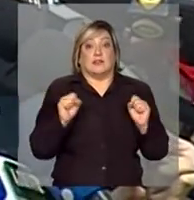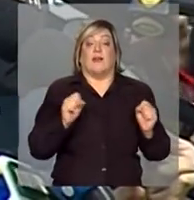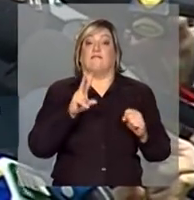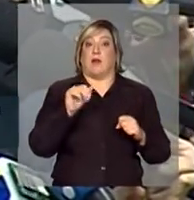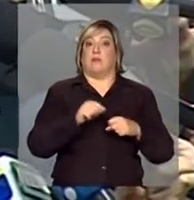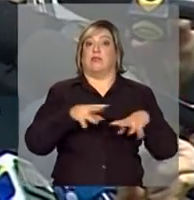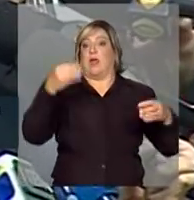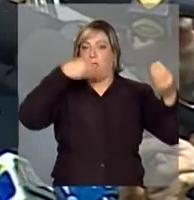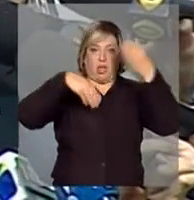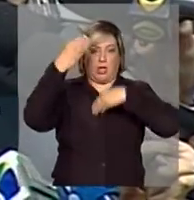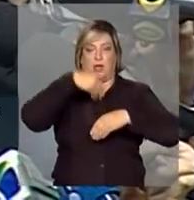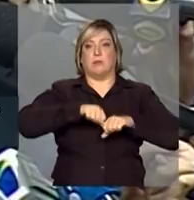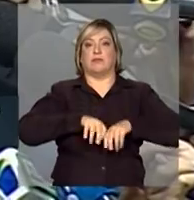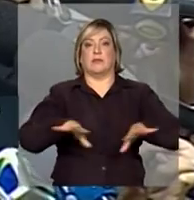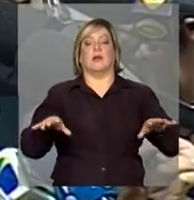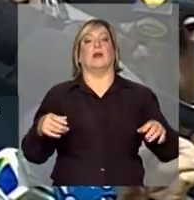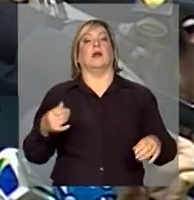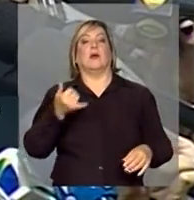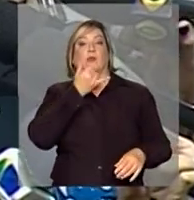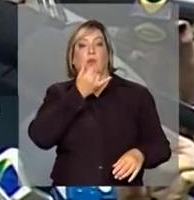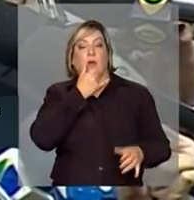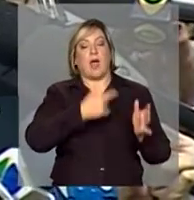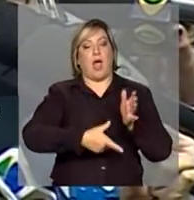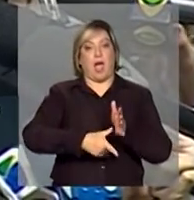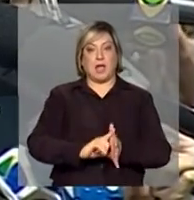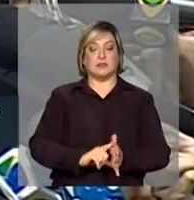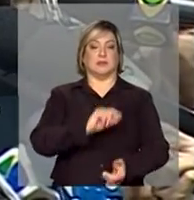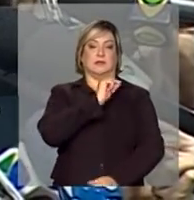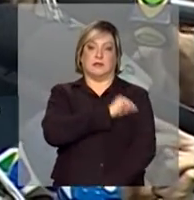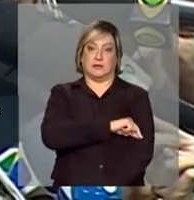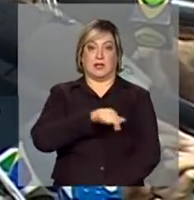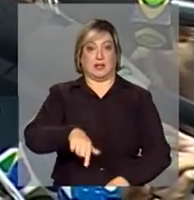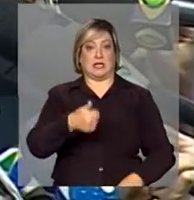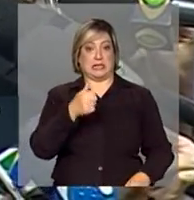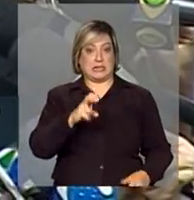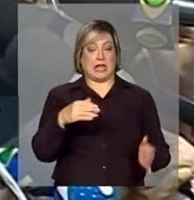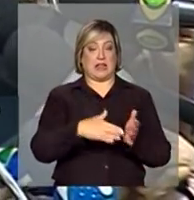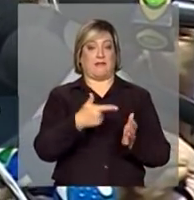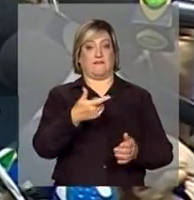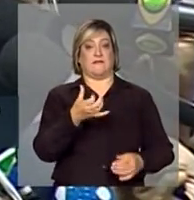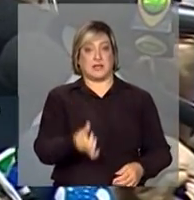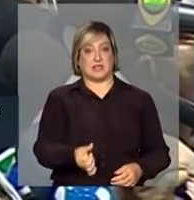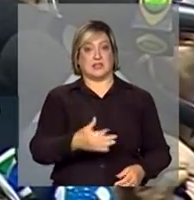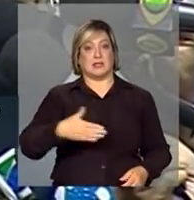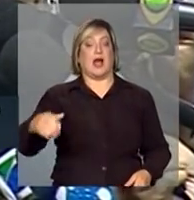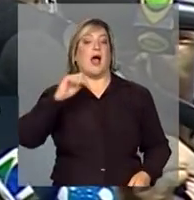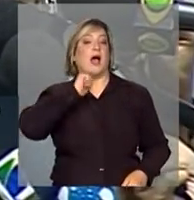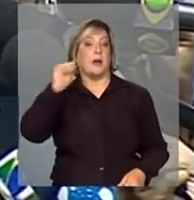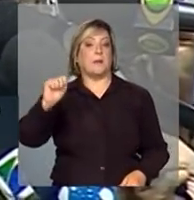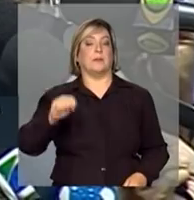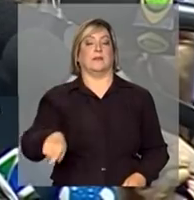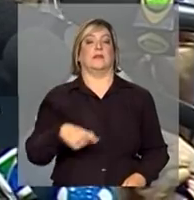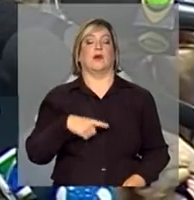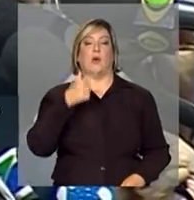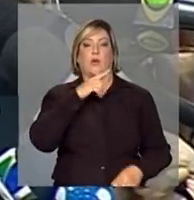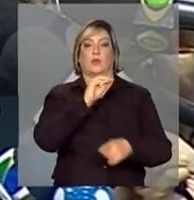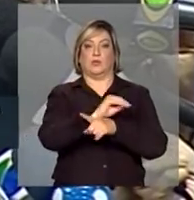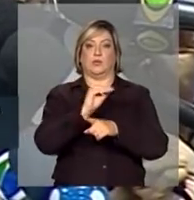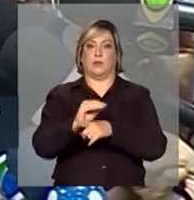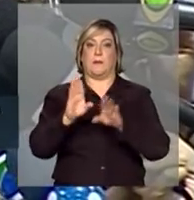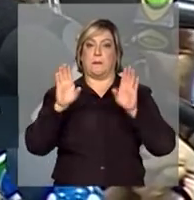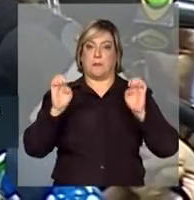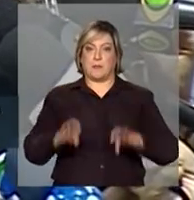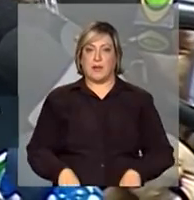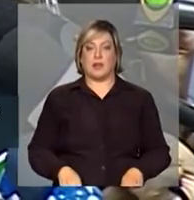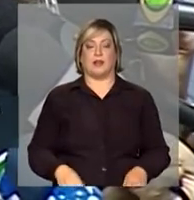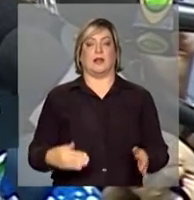porque casa se proteger quando o vírus da gripe começa a aumentar a circulação e garante uma proteção suficiente, que é a proteção máxima